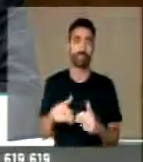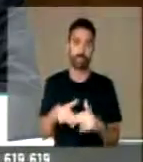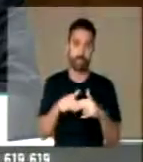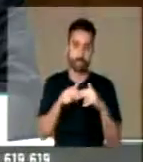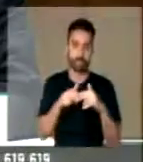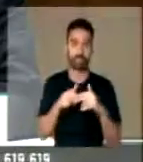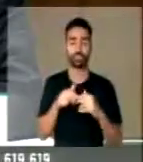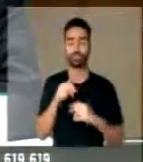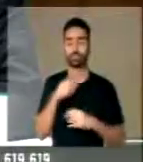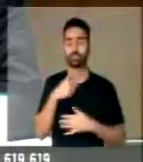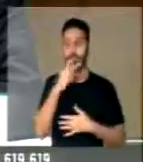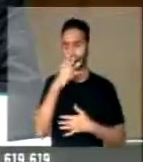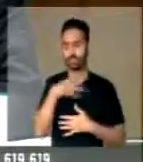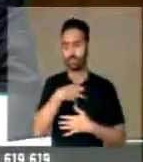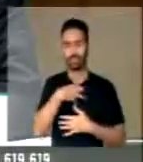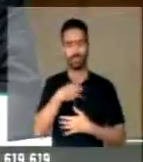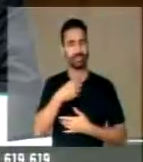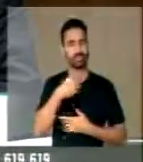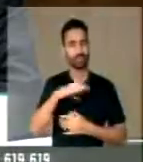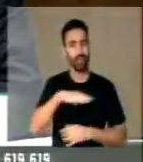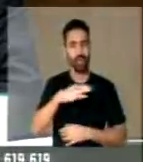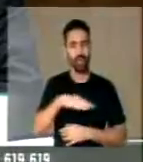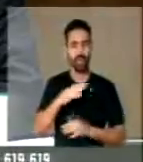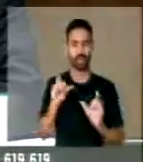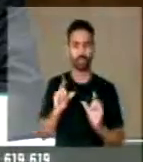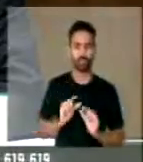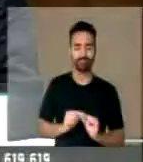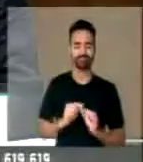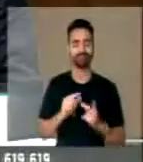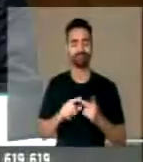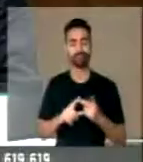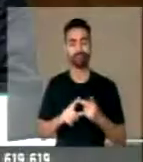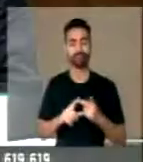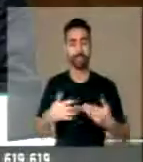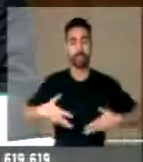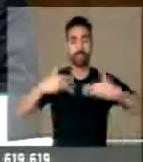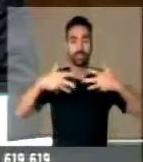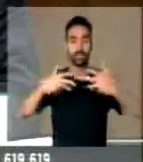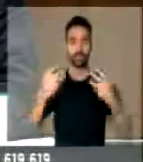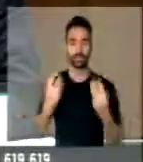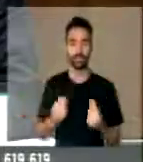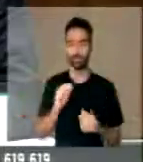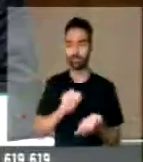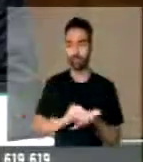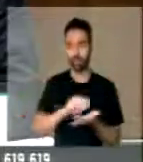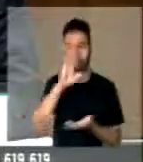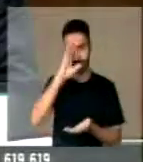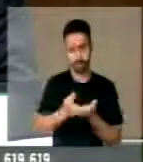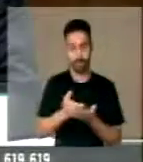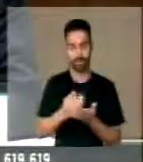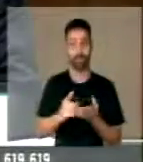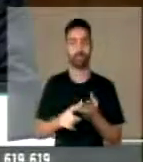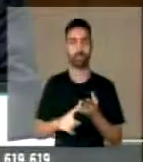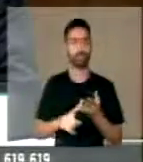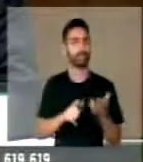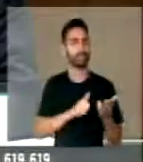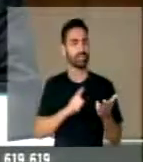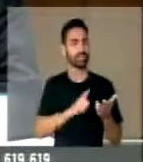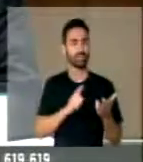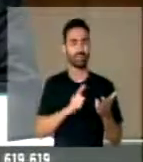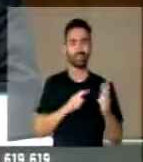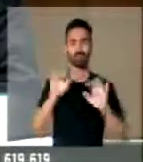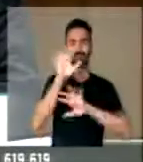quando parece fraquejar a coragem, quando o entusiasmo se vê abatido pela descrença, quando turva-se